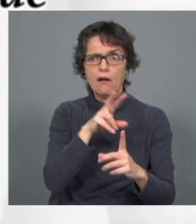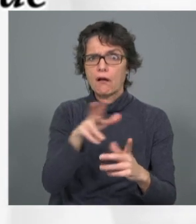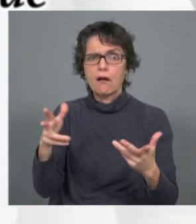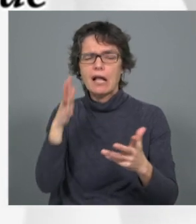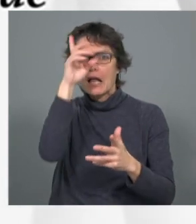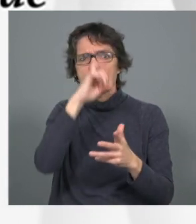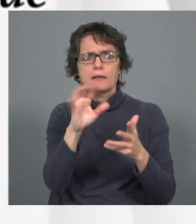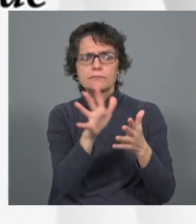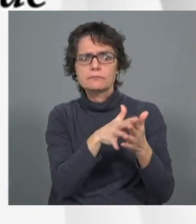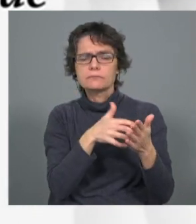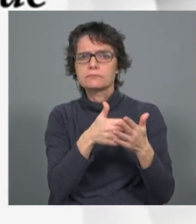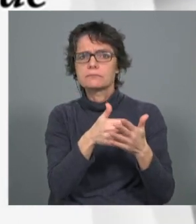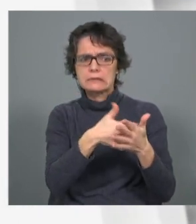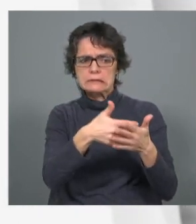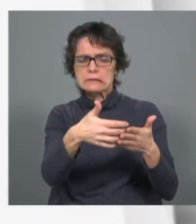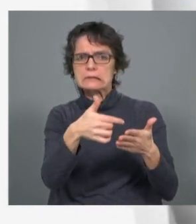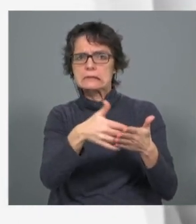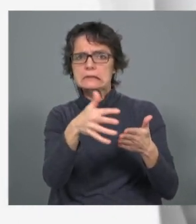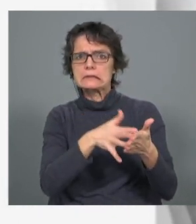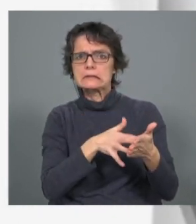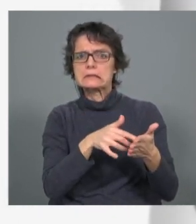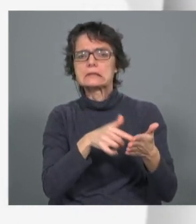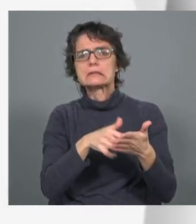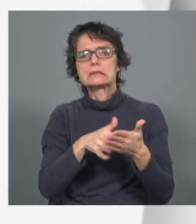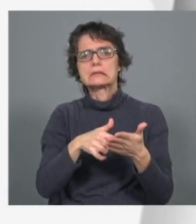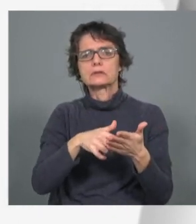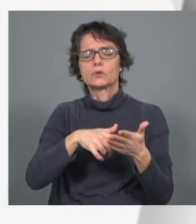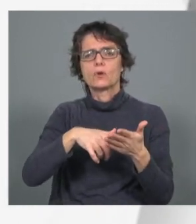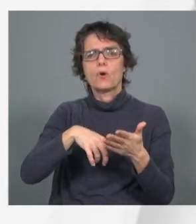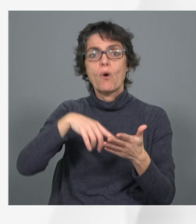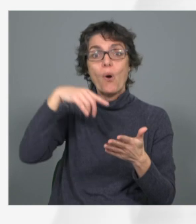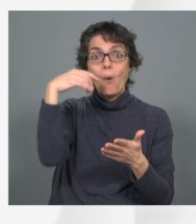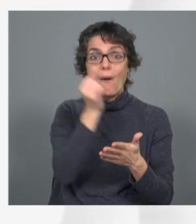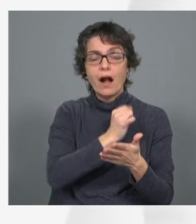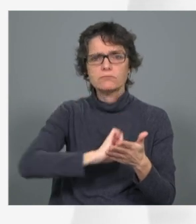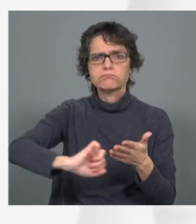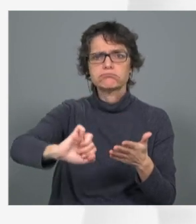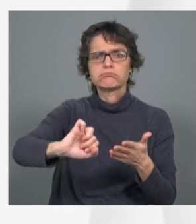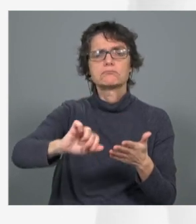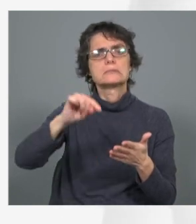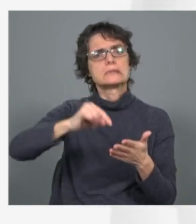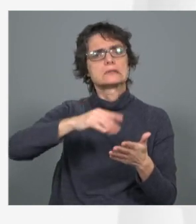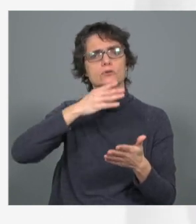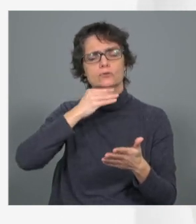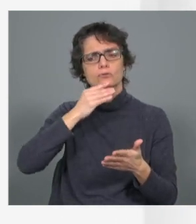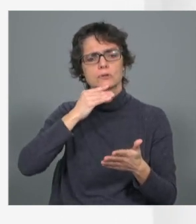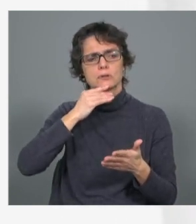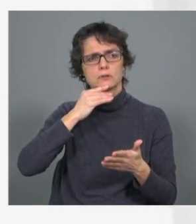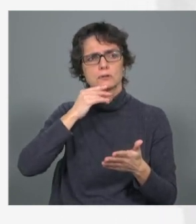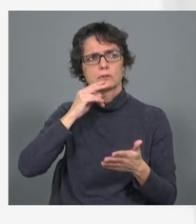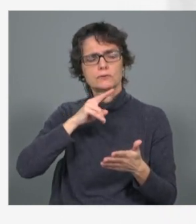escrito: Devora-me o zelo pela tua casa. Então os judeus tomaram a palavra